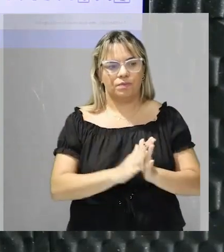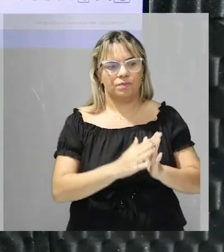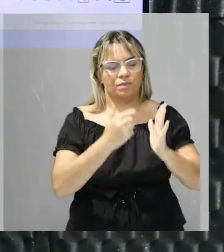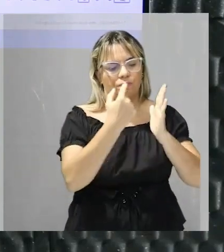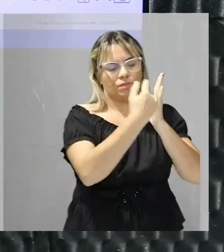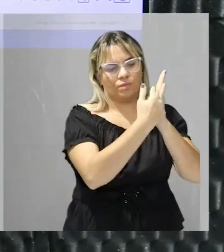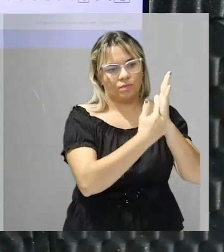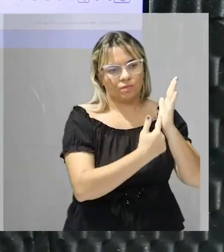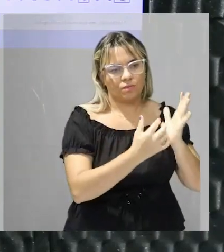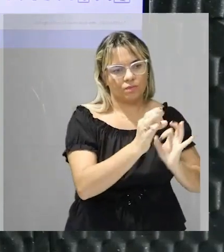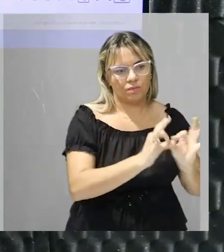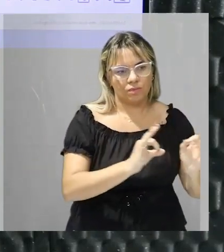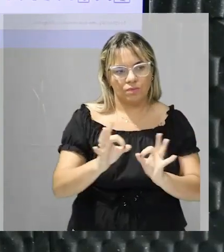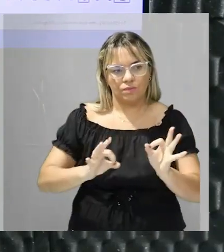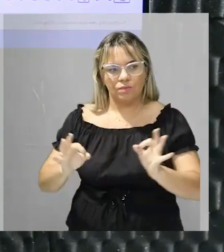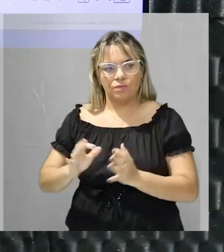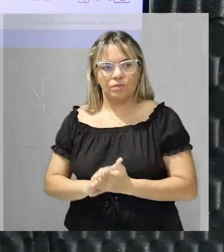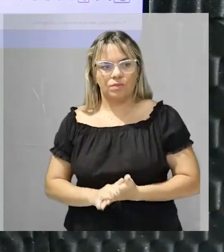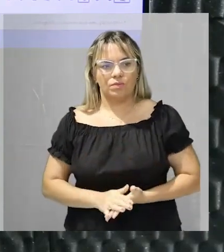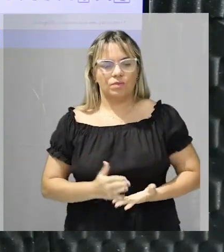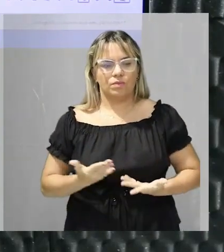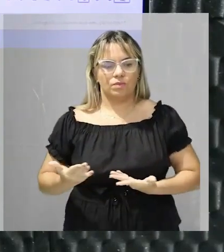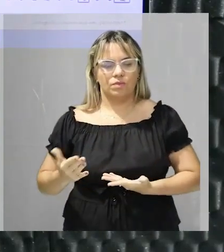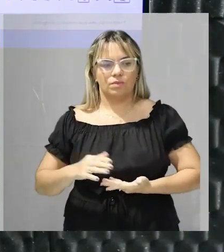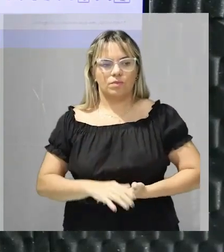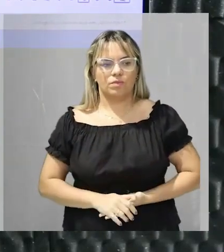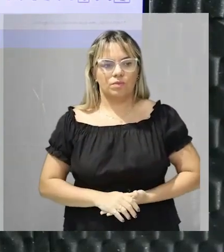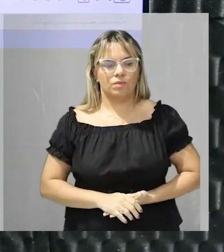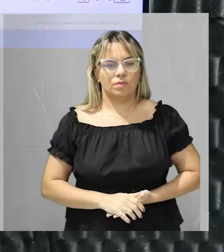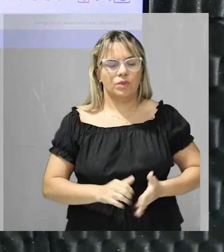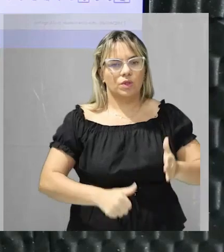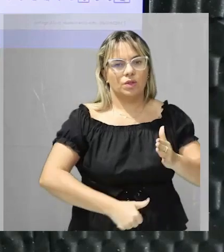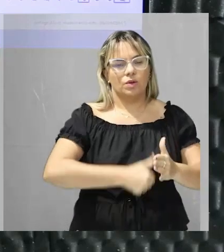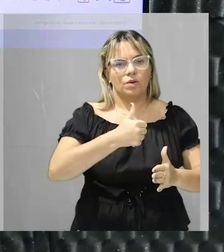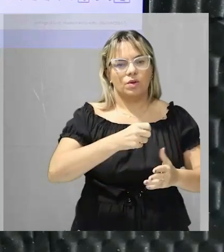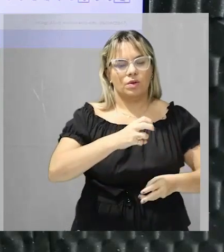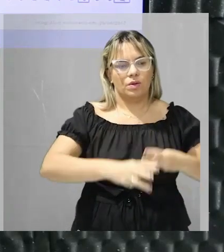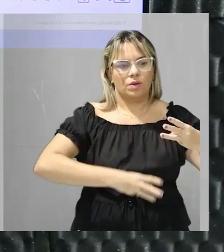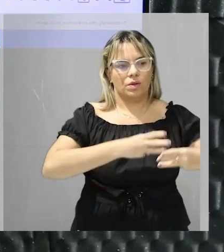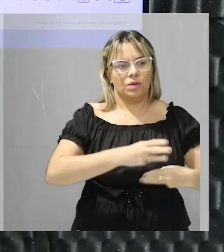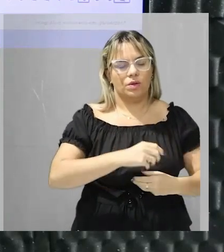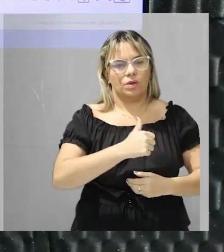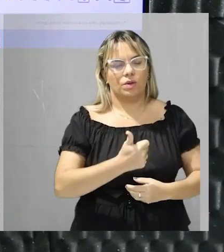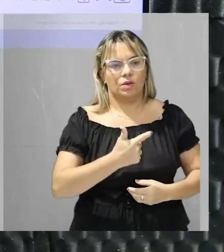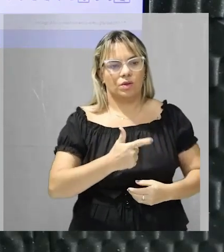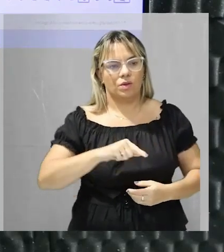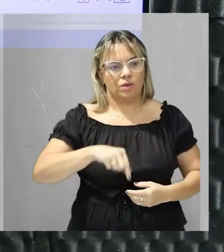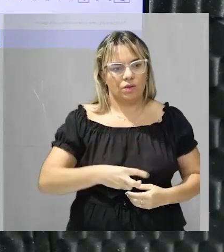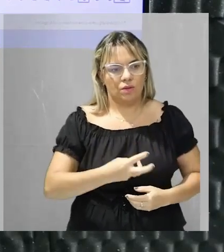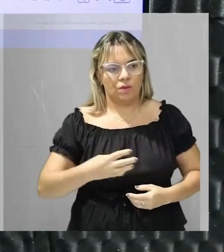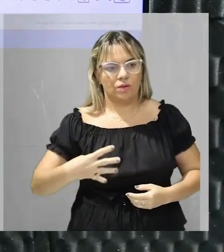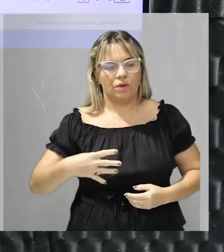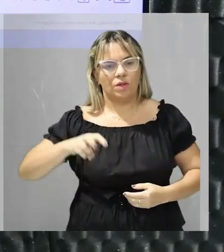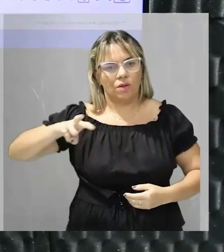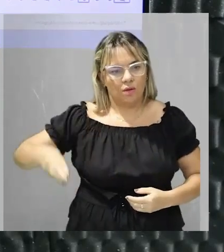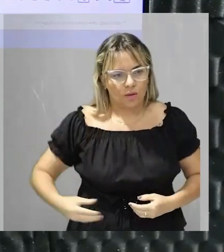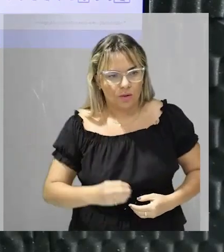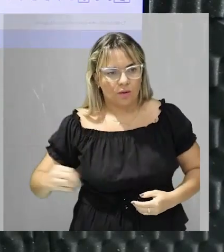dúvida então lá no primeiro trimestre considerado 12,34 milhões e aqui no segundo trimestre considerado